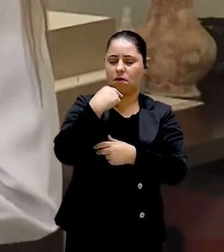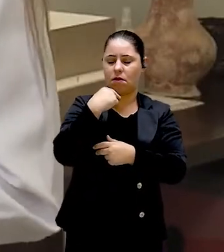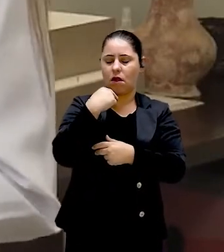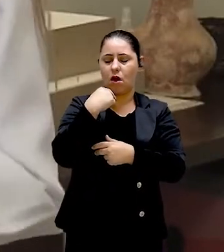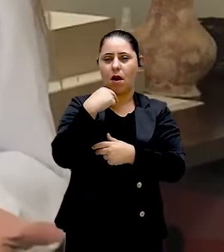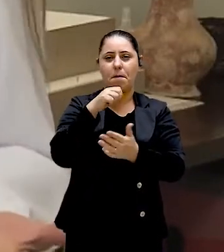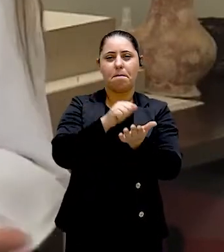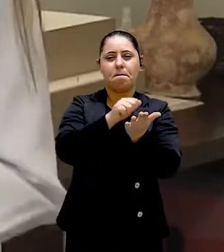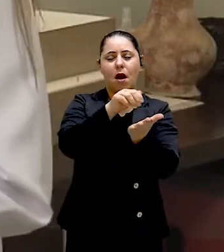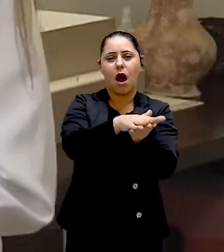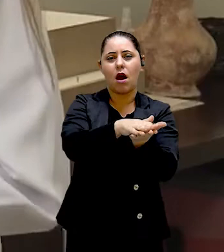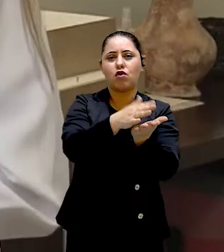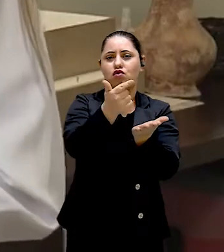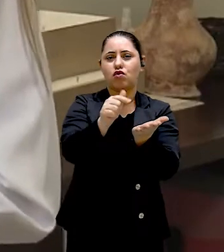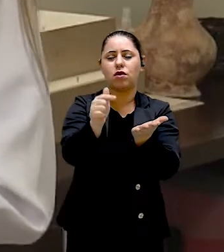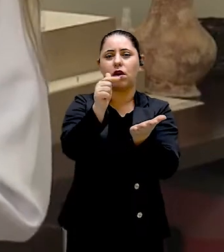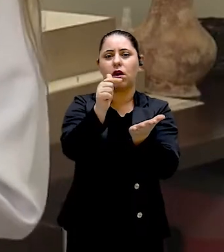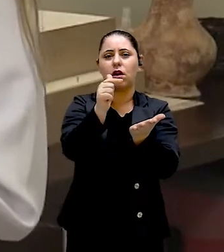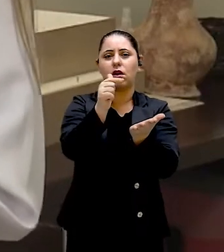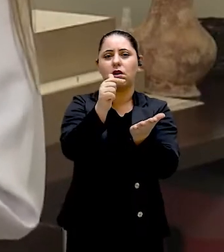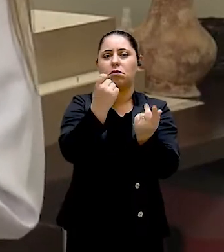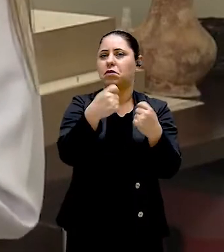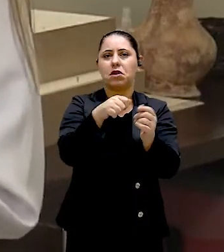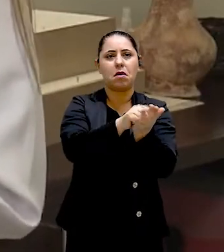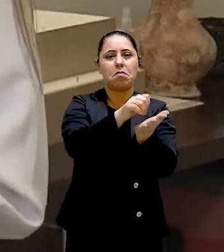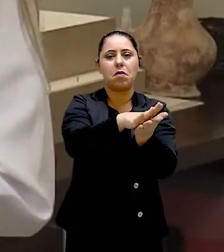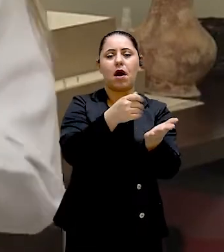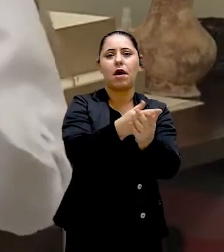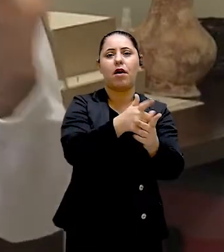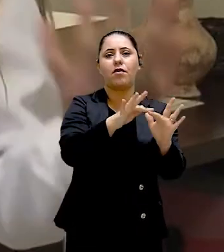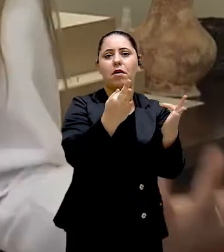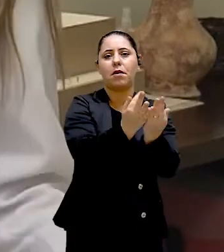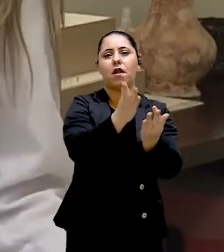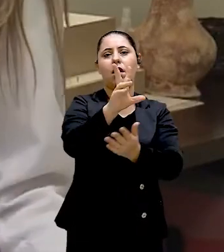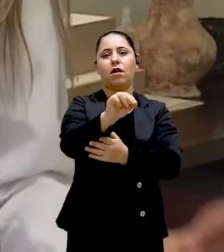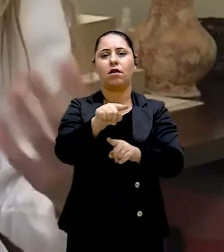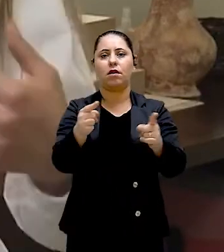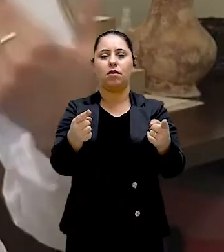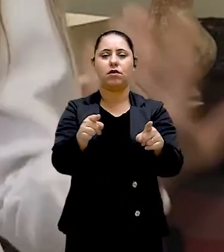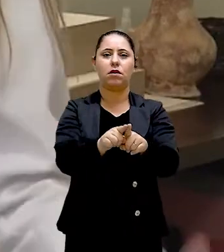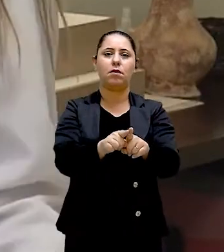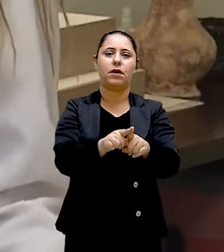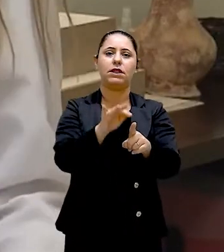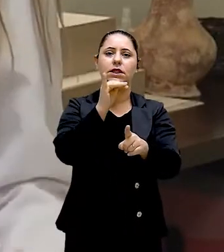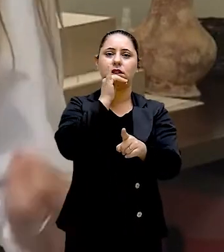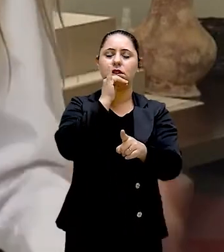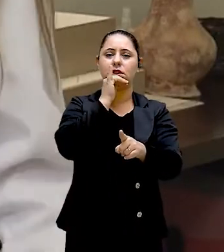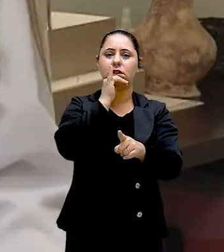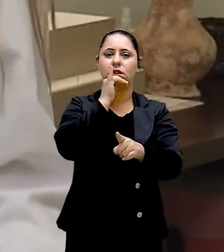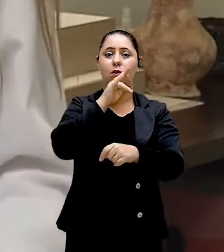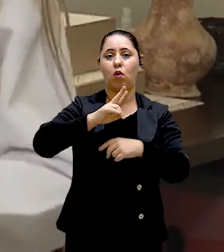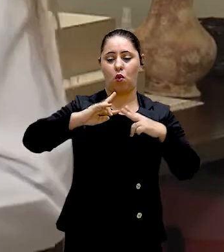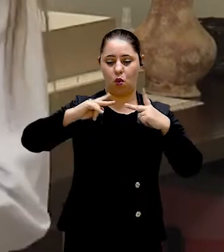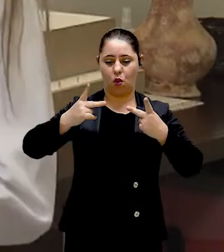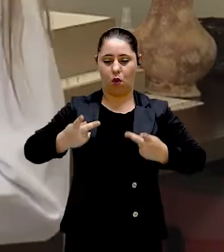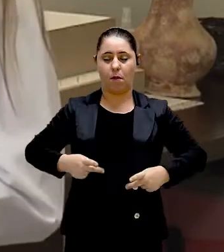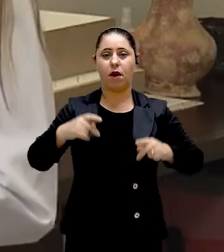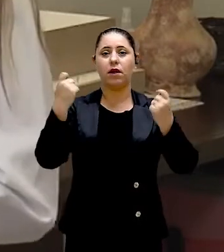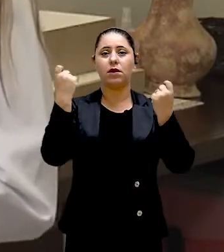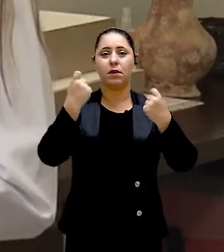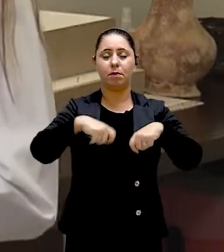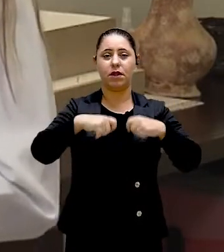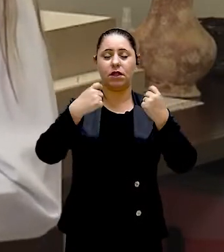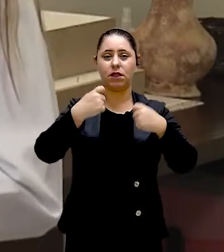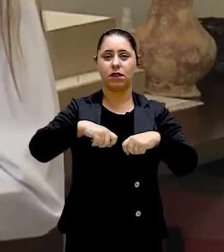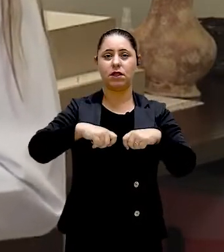não precisam, a família não precisa ser indenizada. No caso de teste em humanos, os humanos precisam ser remunerados,